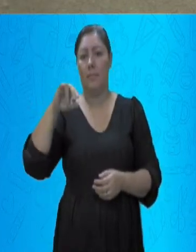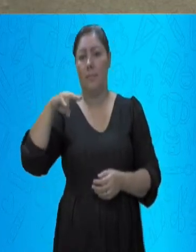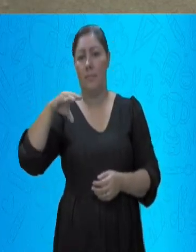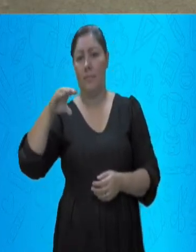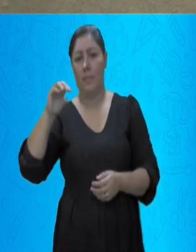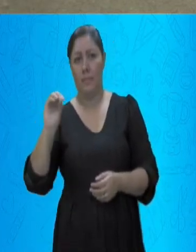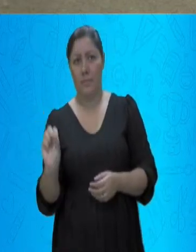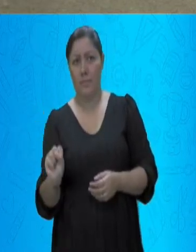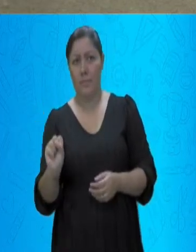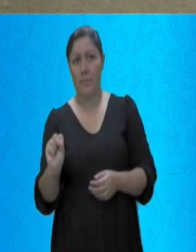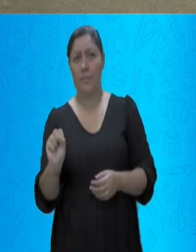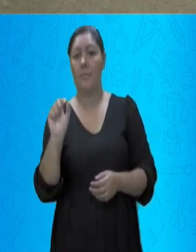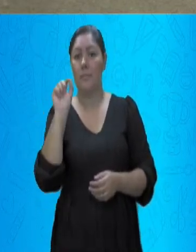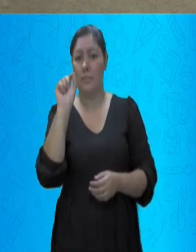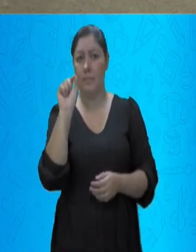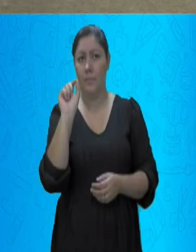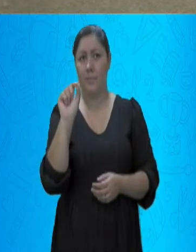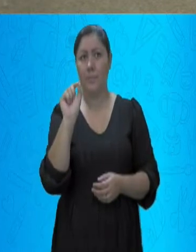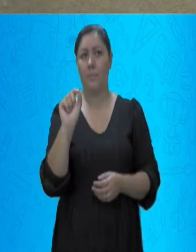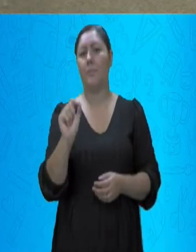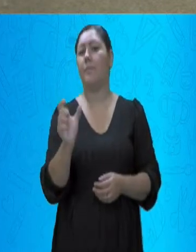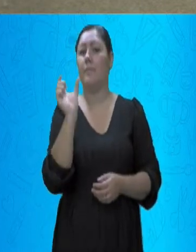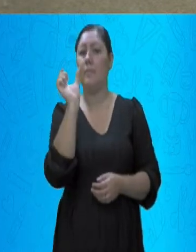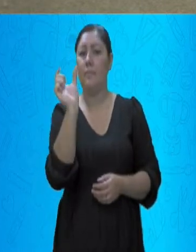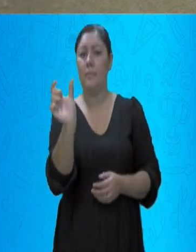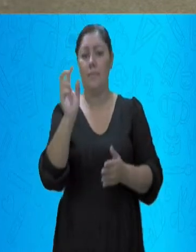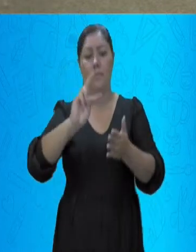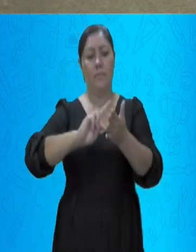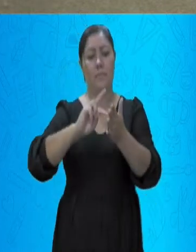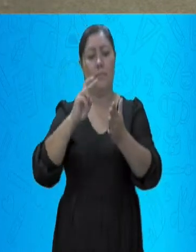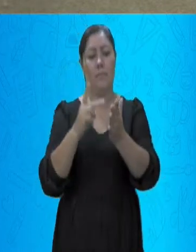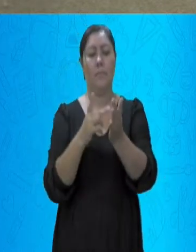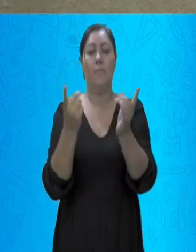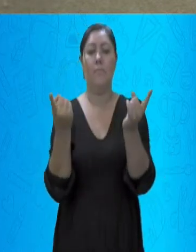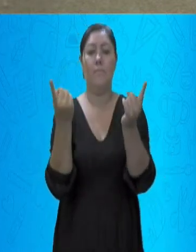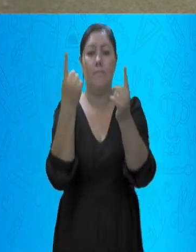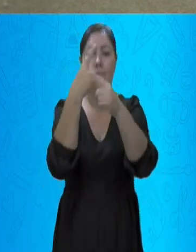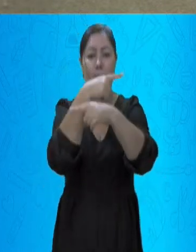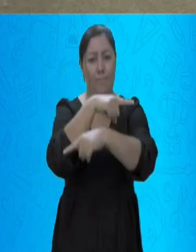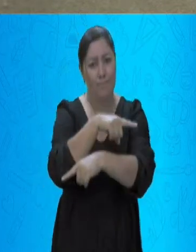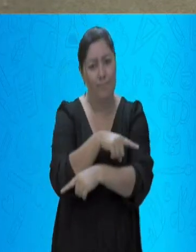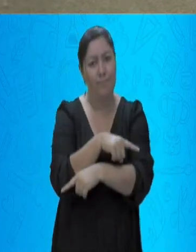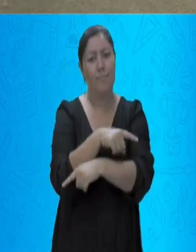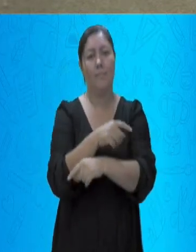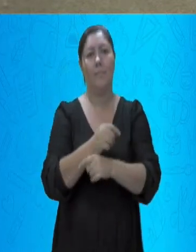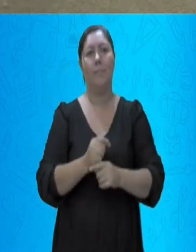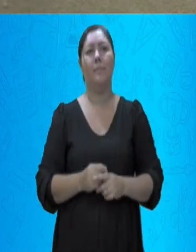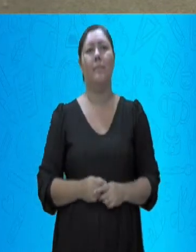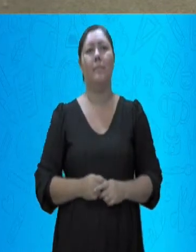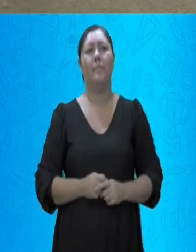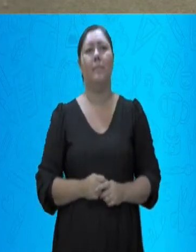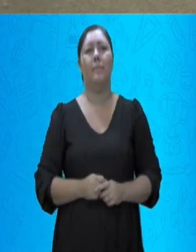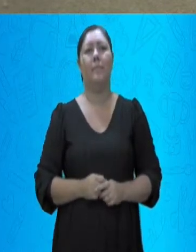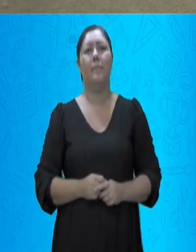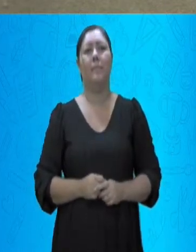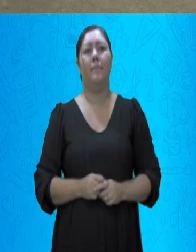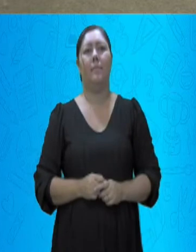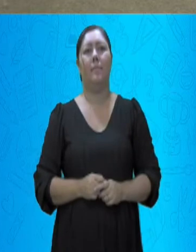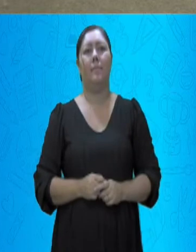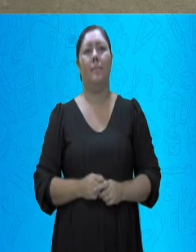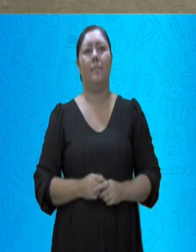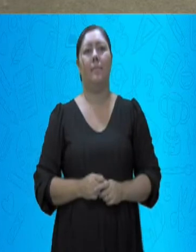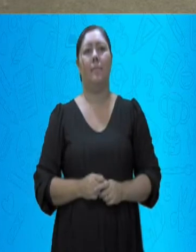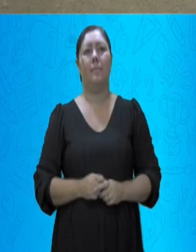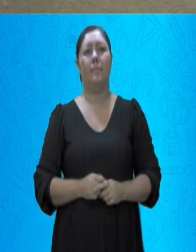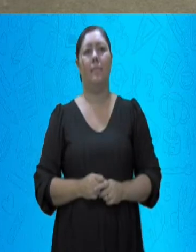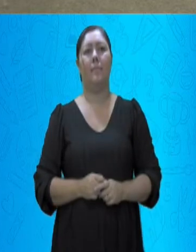antônimos, o significado é oposto, é o contrário do que eu quis dizer. É exatamente